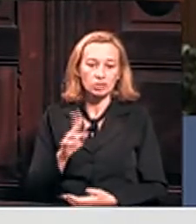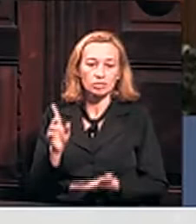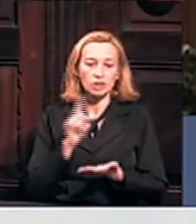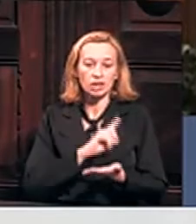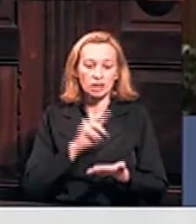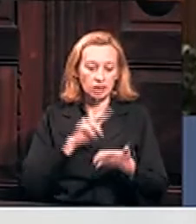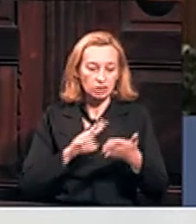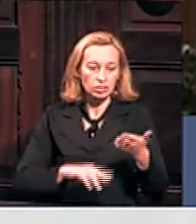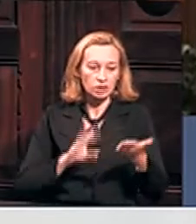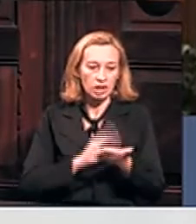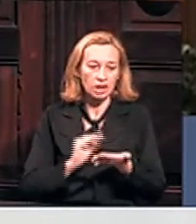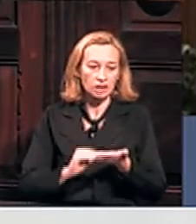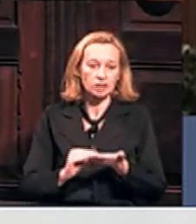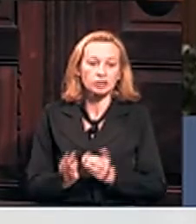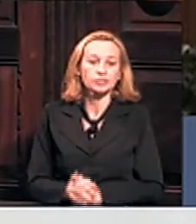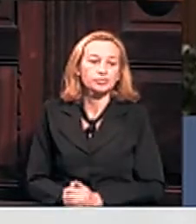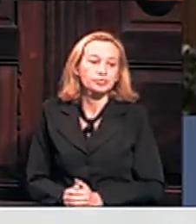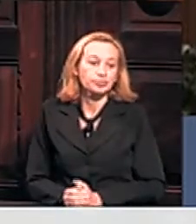anterior.